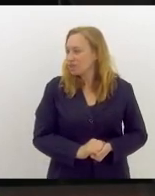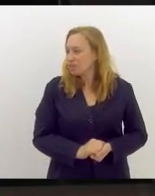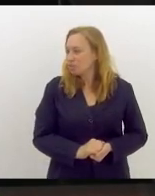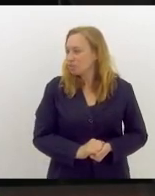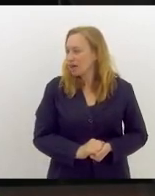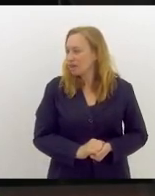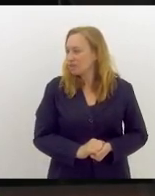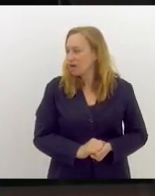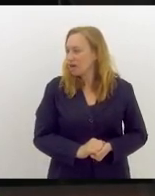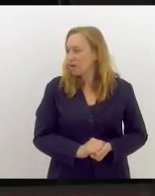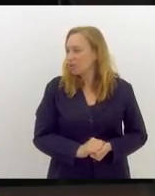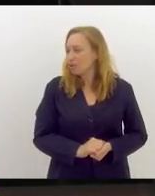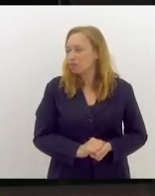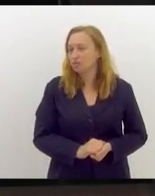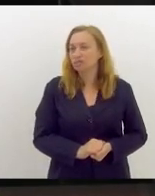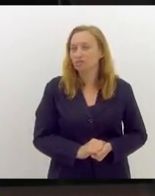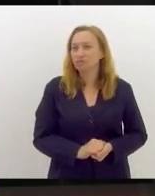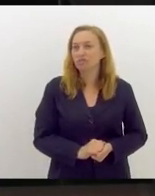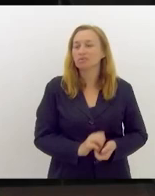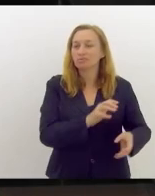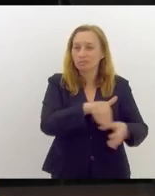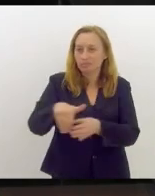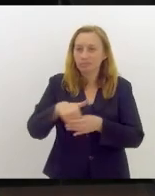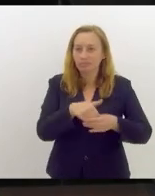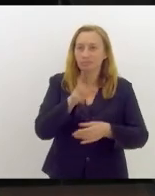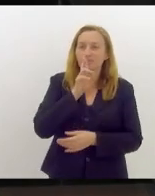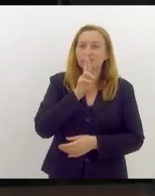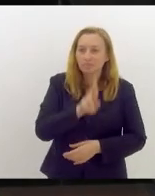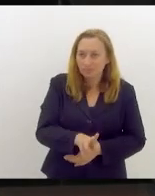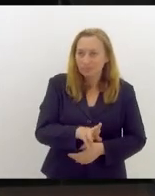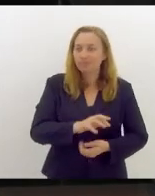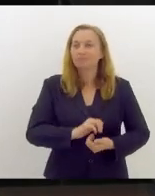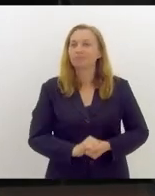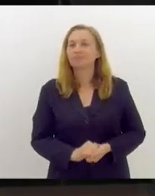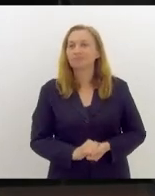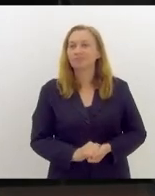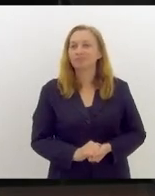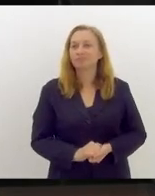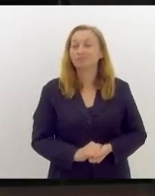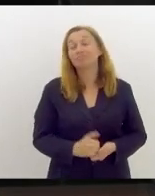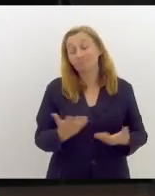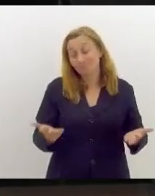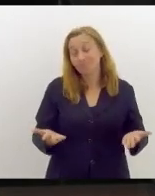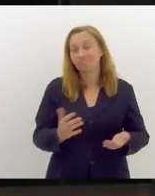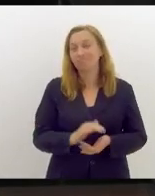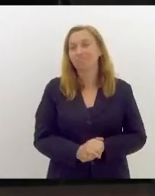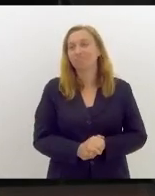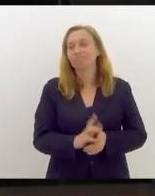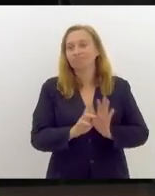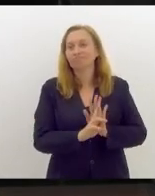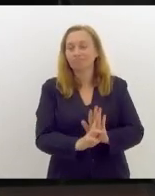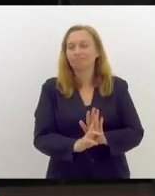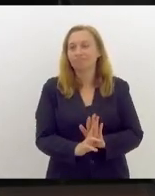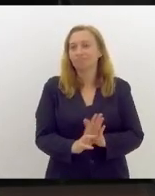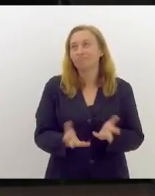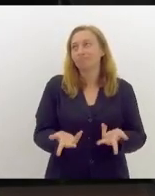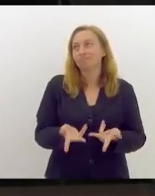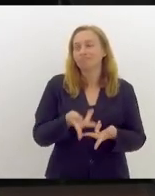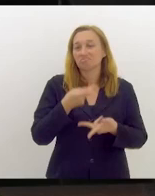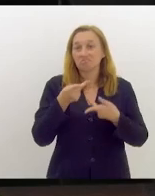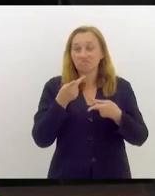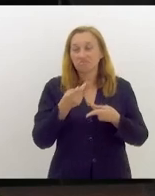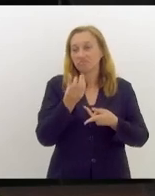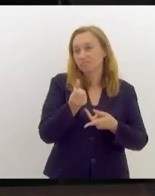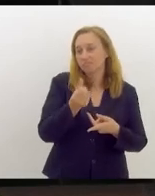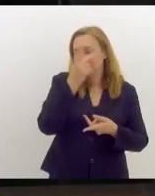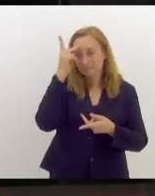que o resultado das urnas não foi aquilo que elas gostariam porque é isso que representa esse chilique de meia dúzia